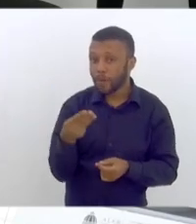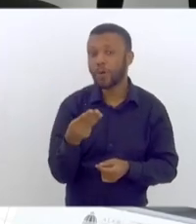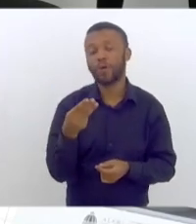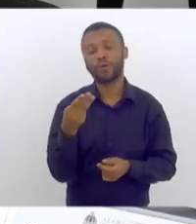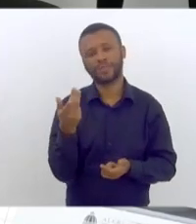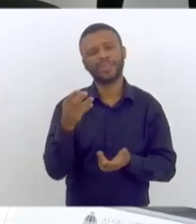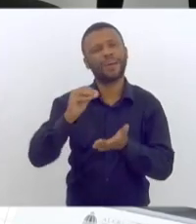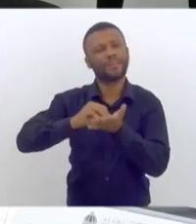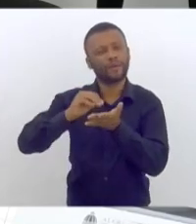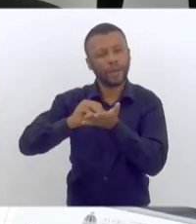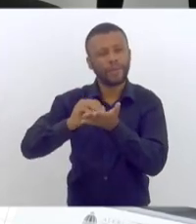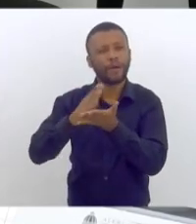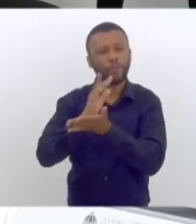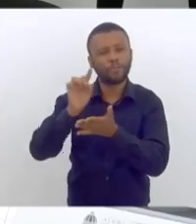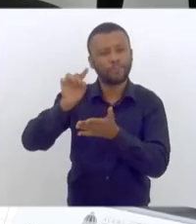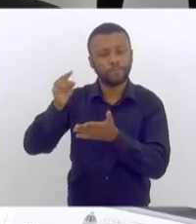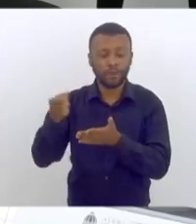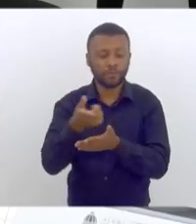decimais